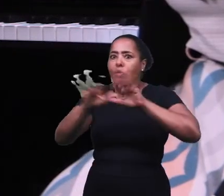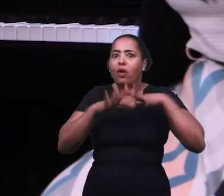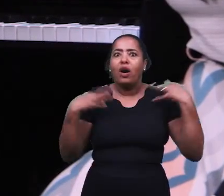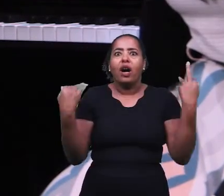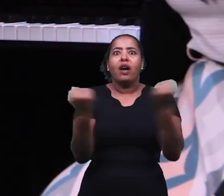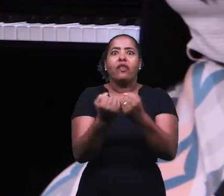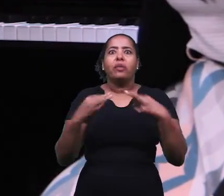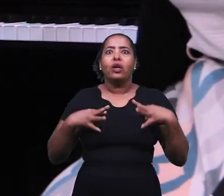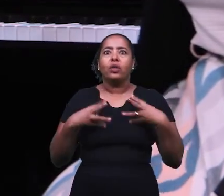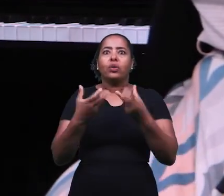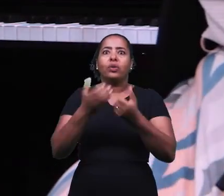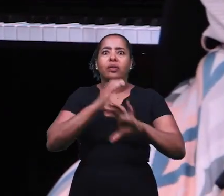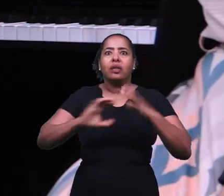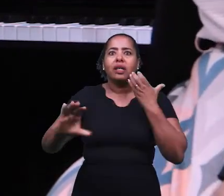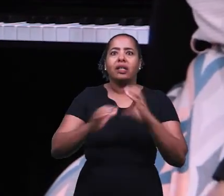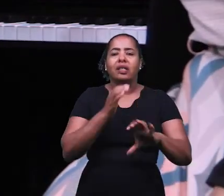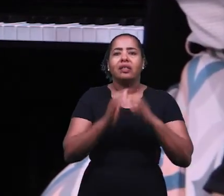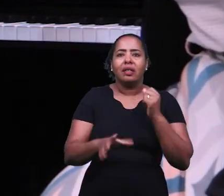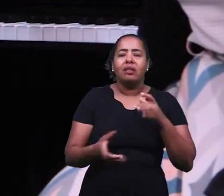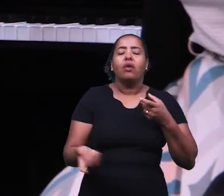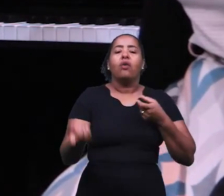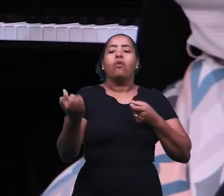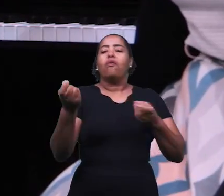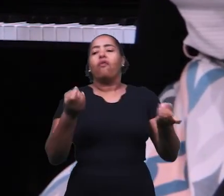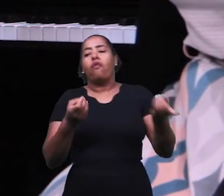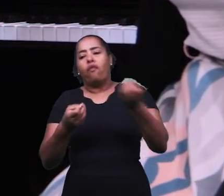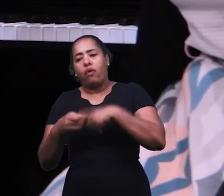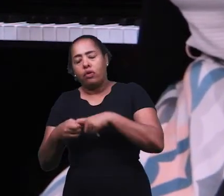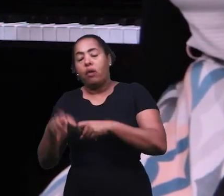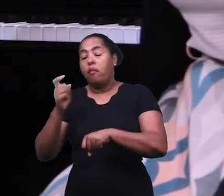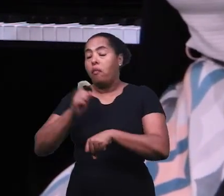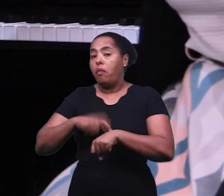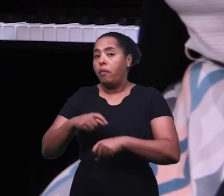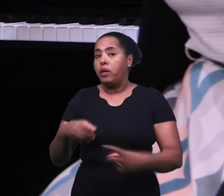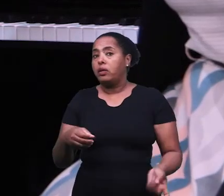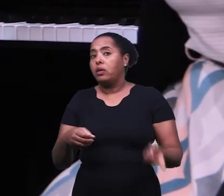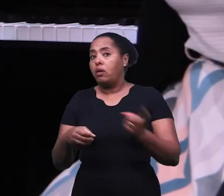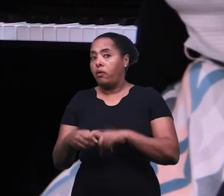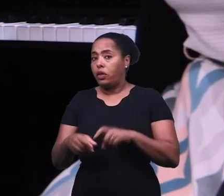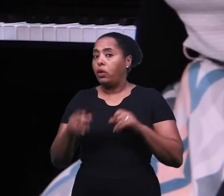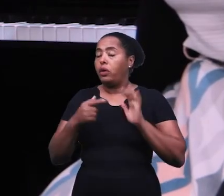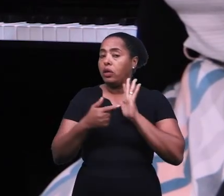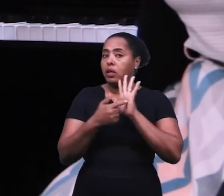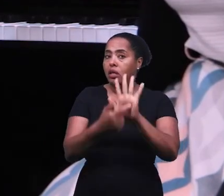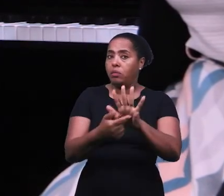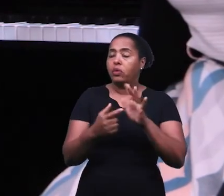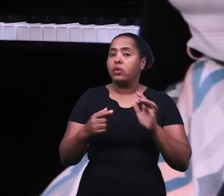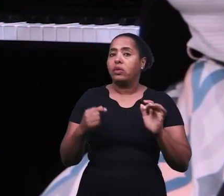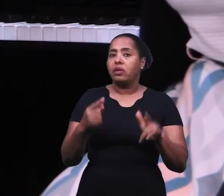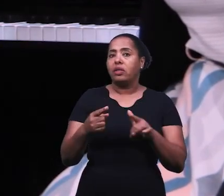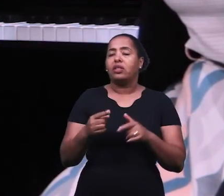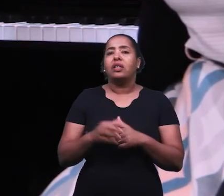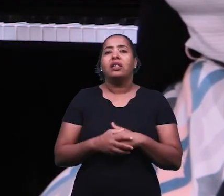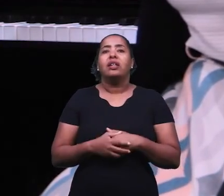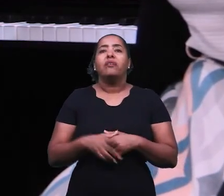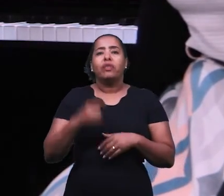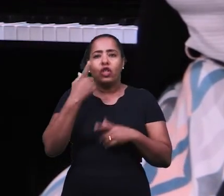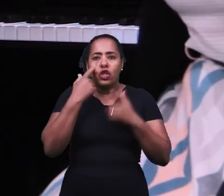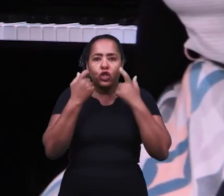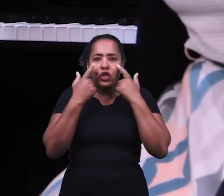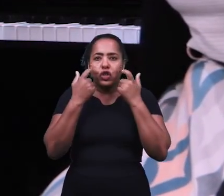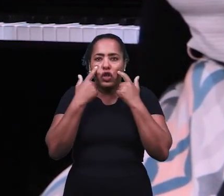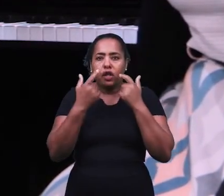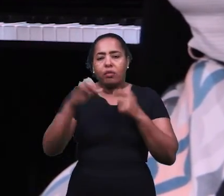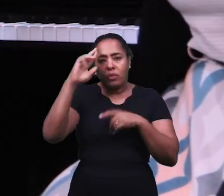todo mundo aqui ensaiar. A família toda já tá cantando louvor. Todo mundo cantando e eu fiquei assim, meu Deus. Voltei. Quando eu voltei, é aquilo que a gente